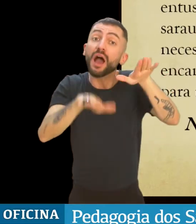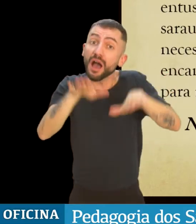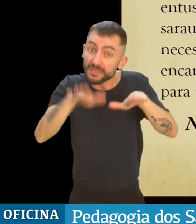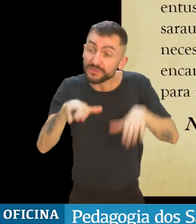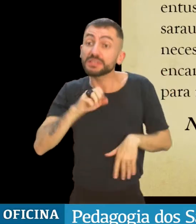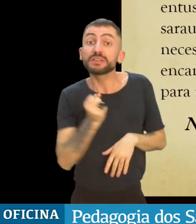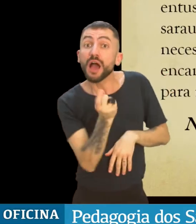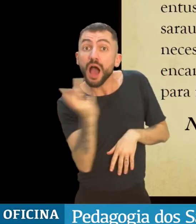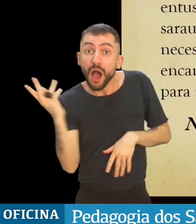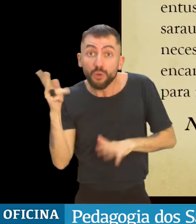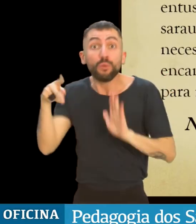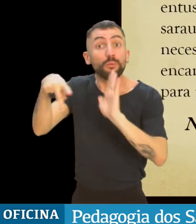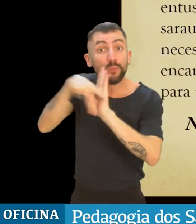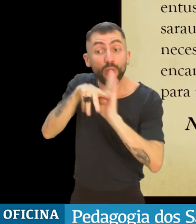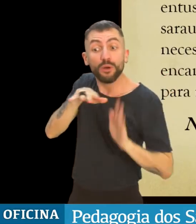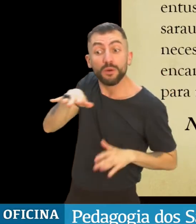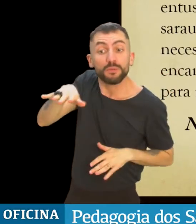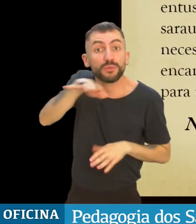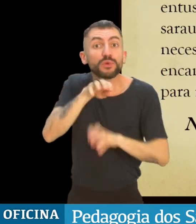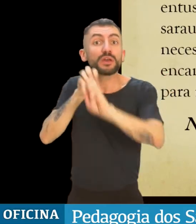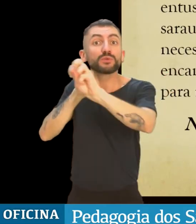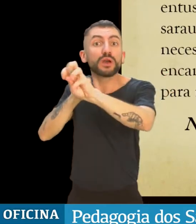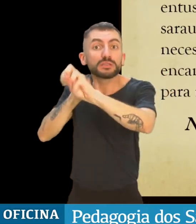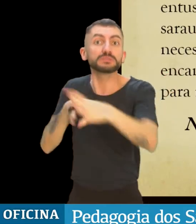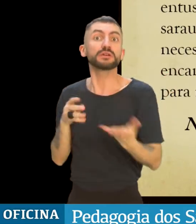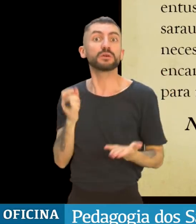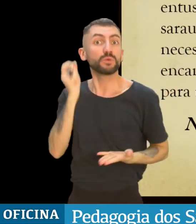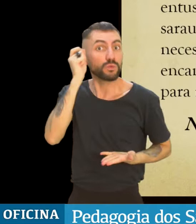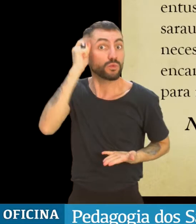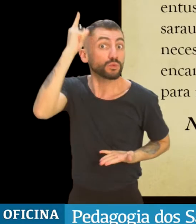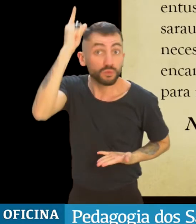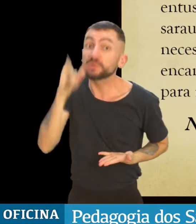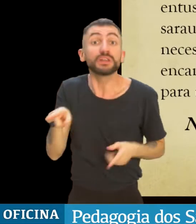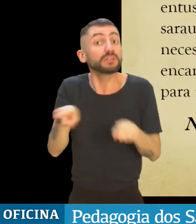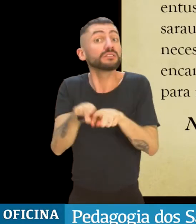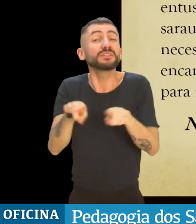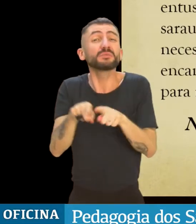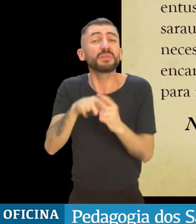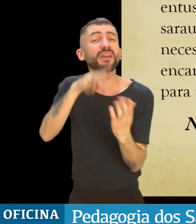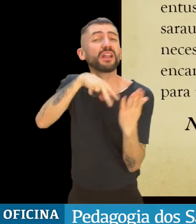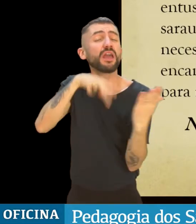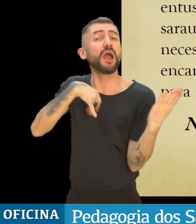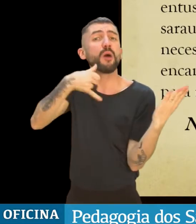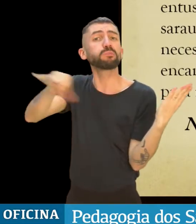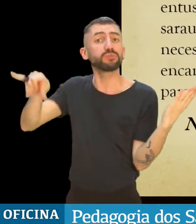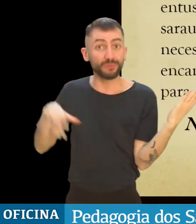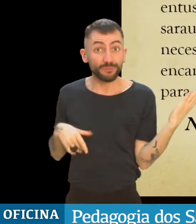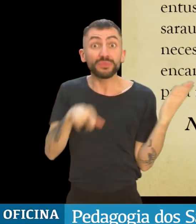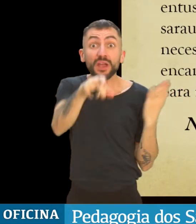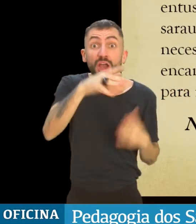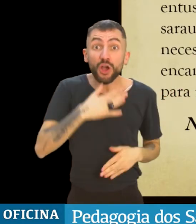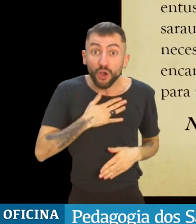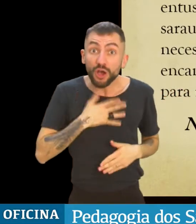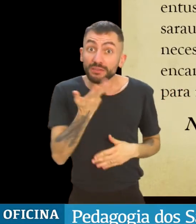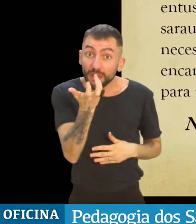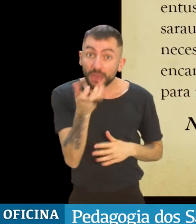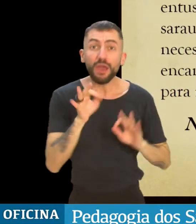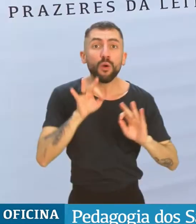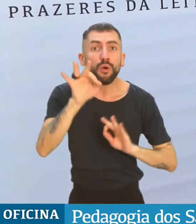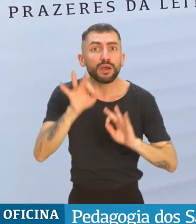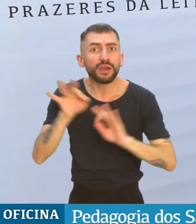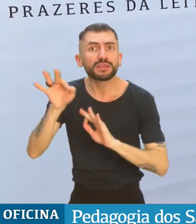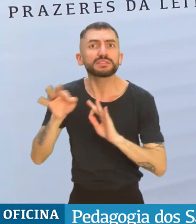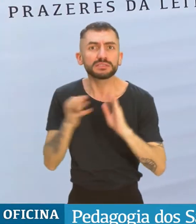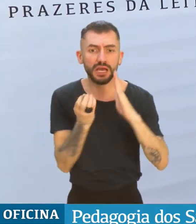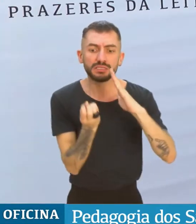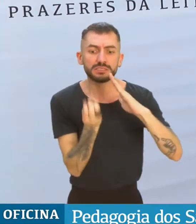Com profissionais que trabalham na área da cultura. Então, você que quer organizar um sarau, a primeira informação que eu sugiro para você é: